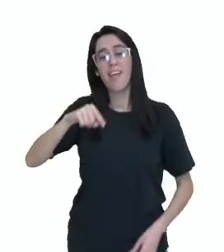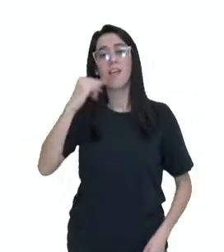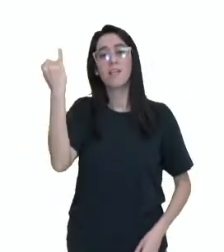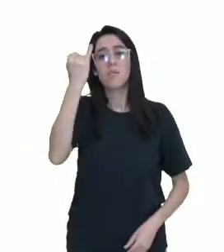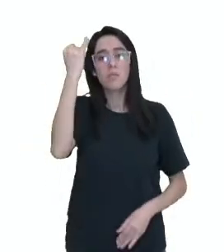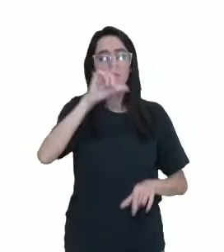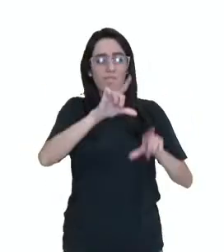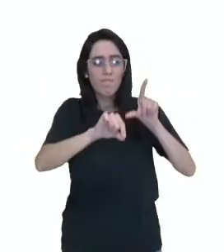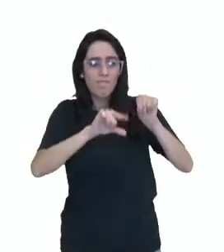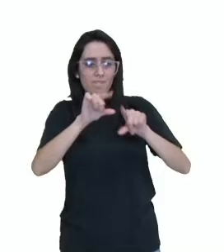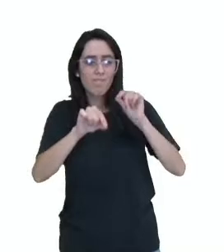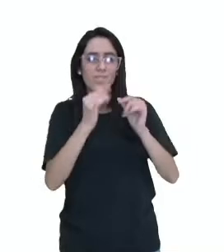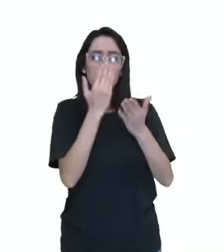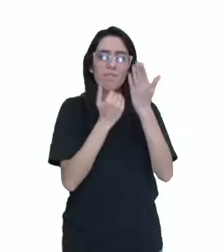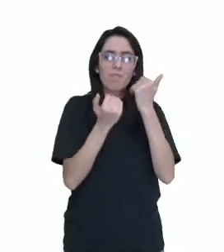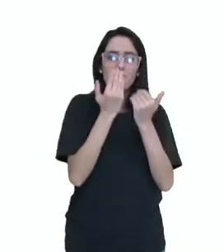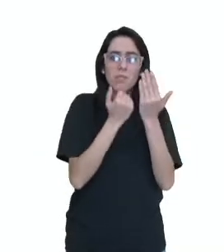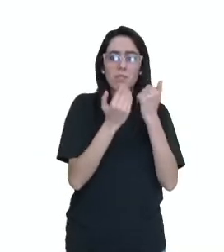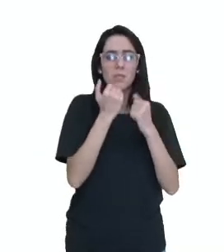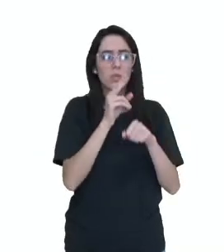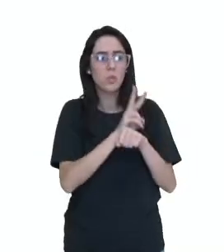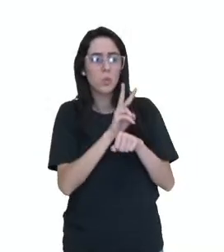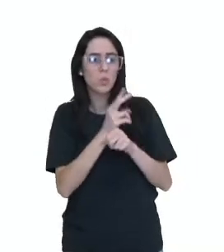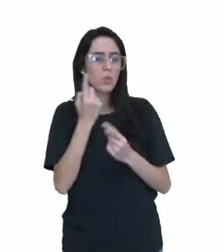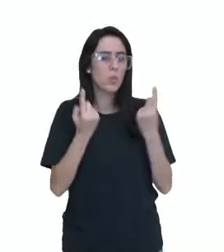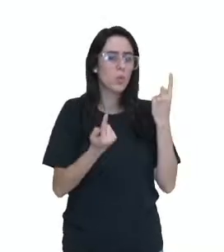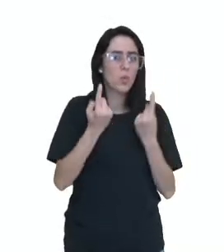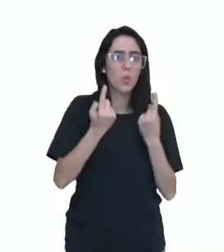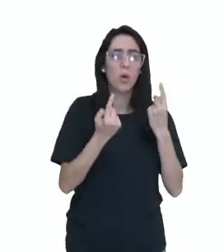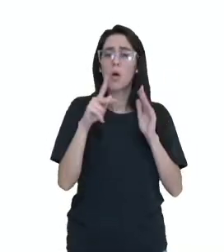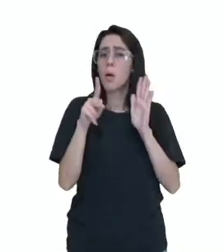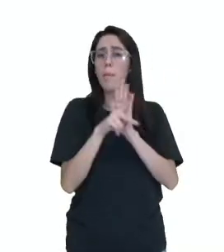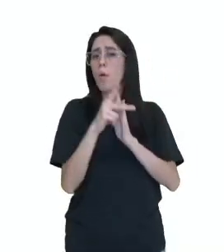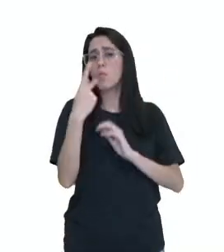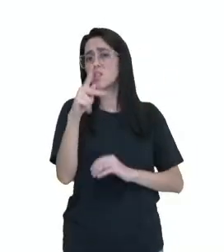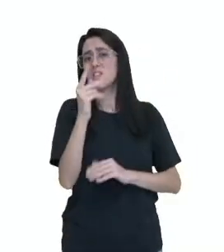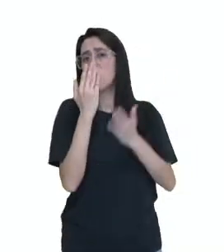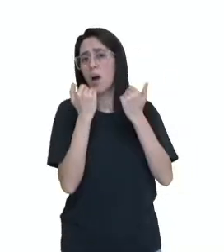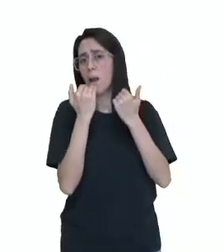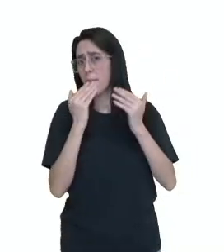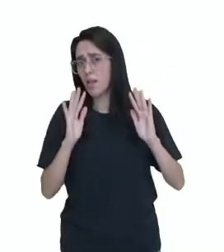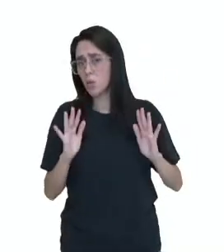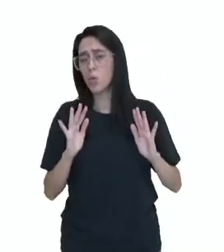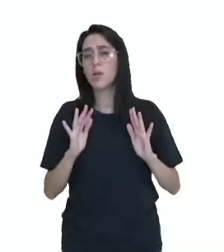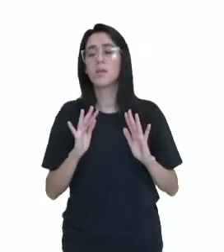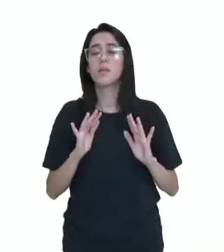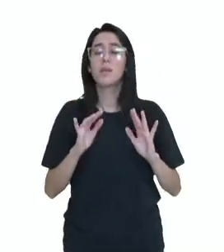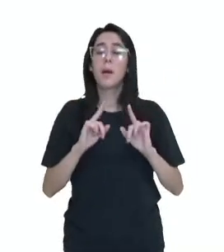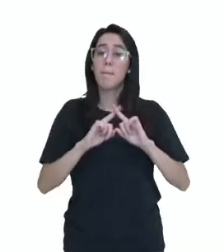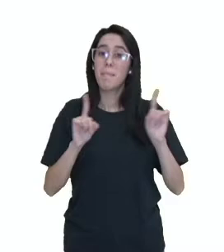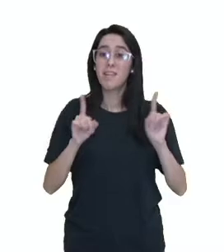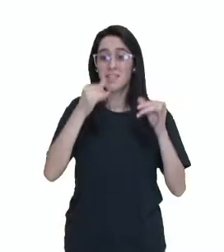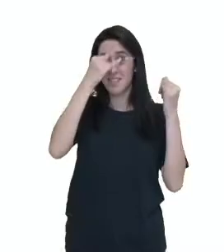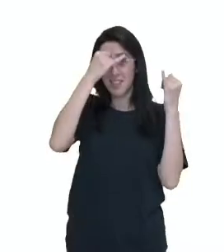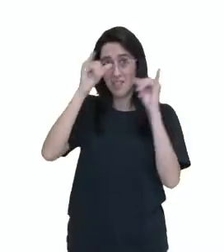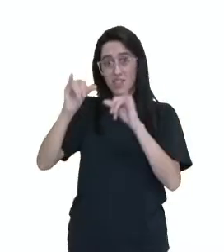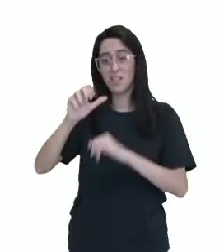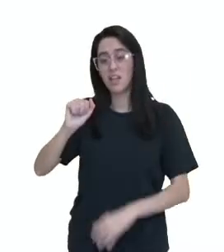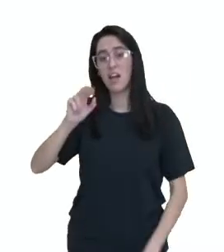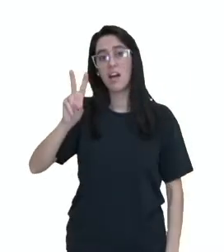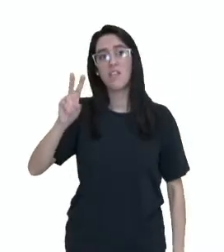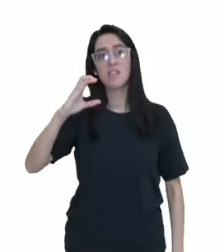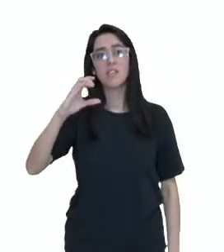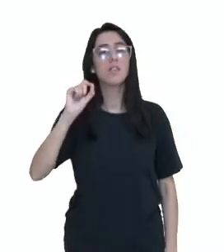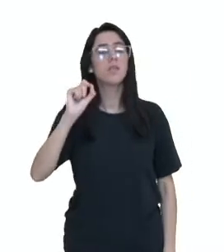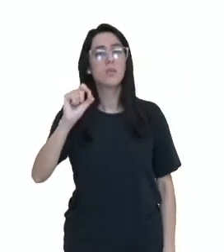selecionando, adicionando aos alimentos que já fazem parte da alimentação. Então, para prevenir AVC, o que a gente pode